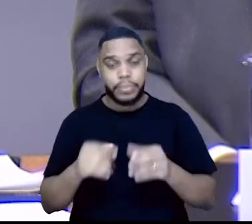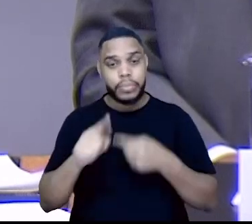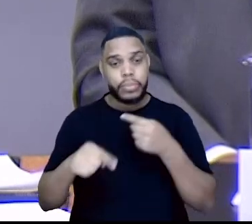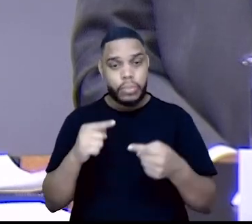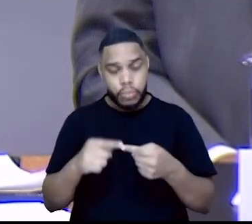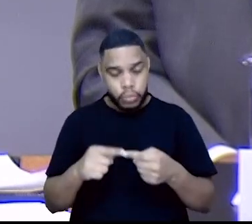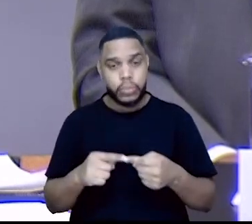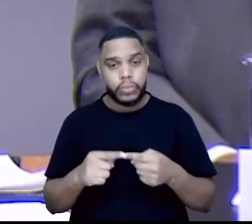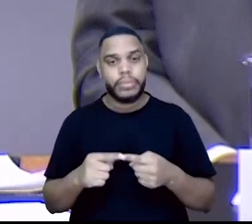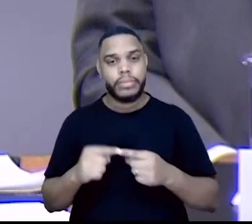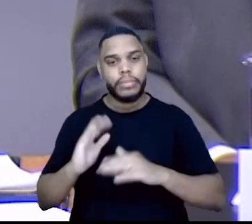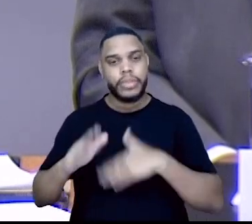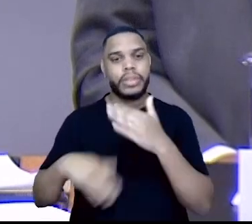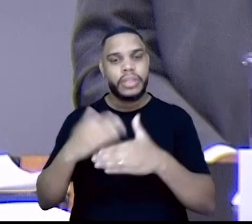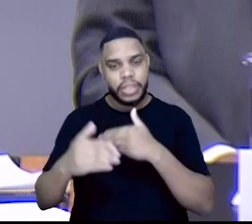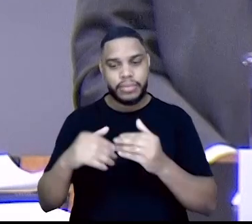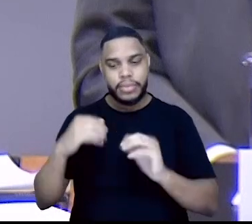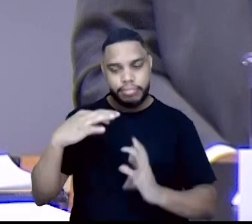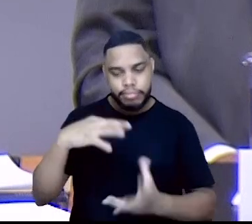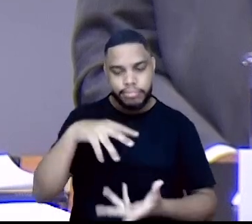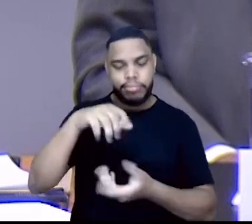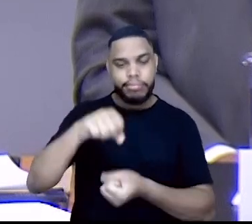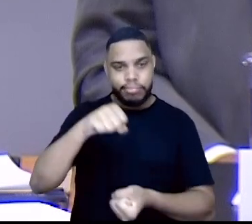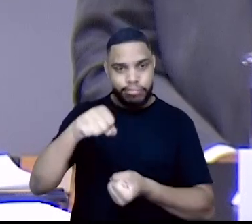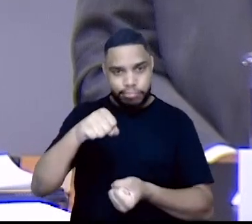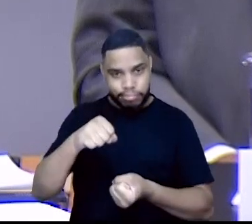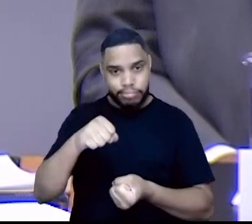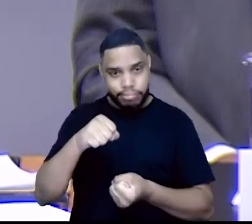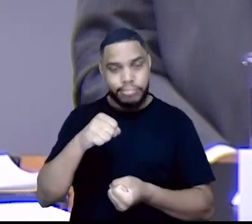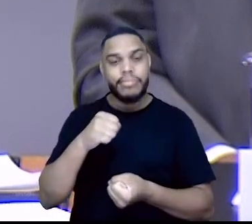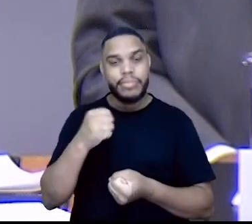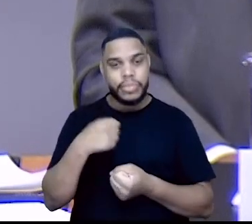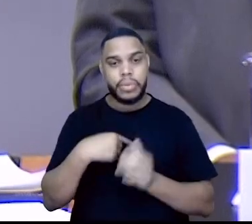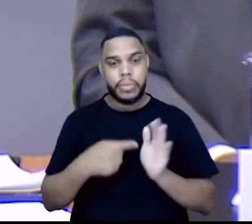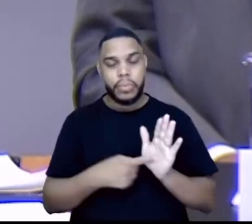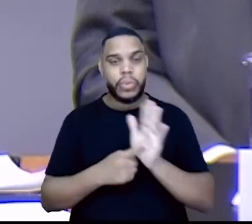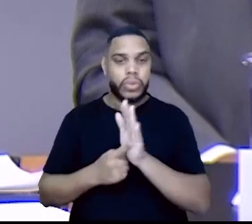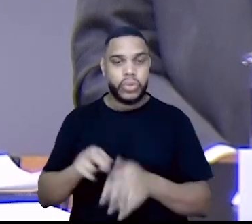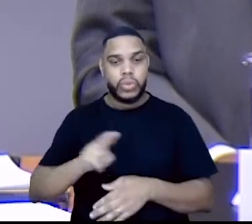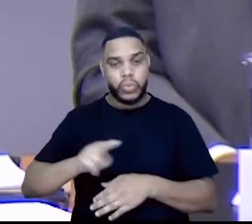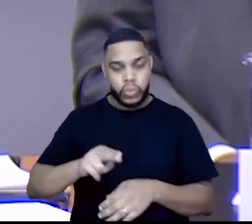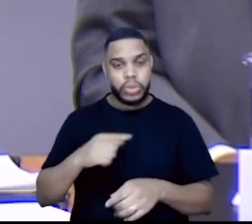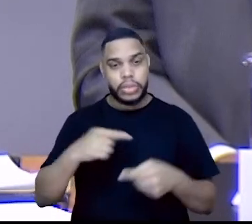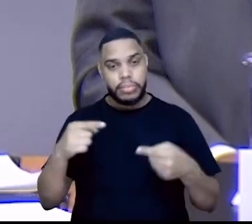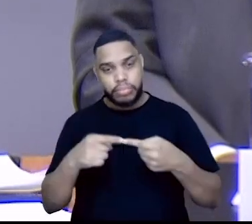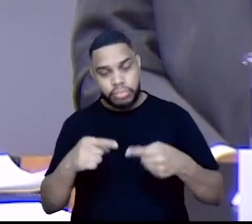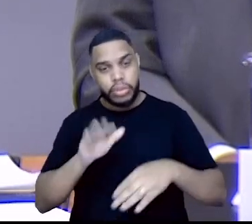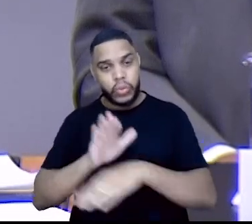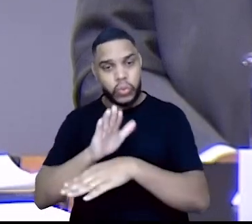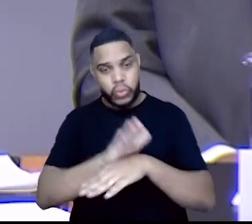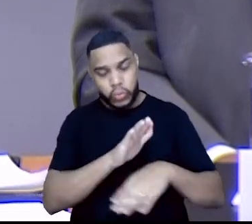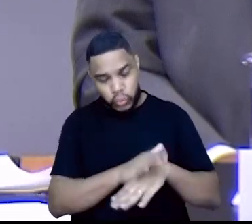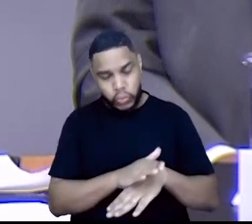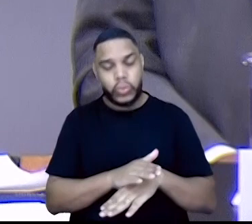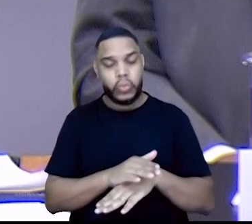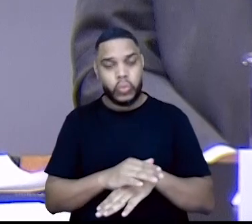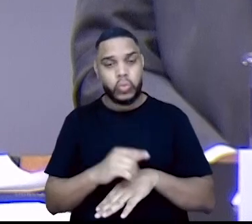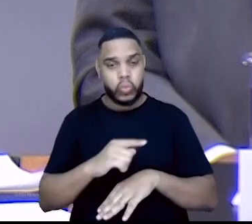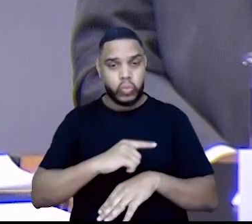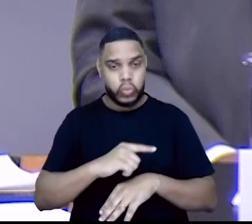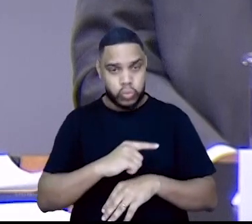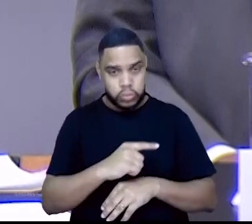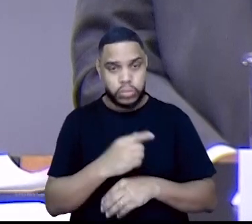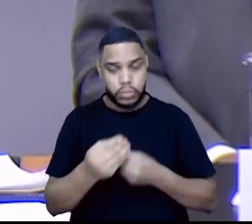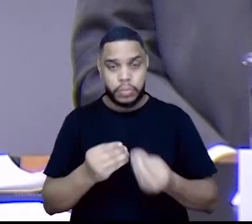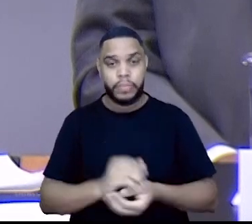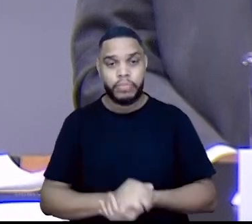de desenvolvimento sustentável do milênio, demonstrando como o judiciário também contribui para essa